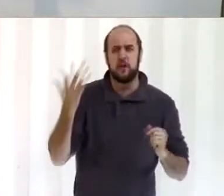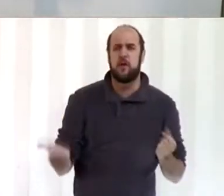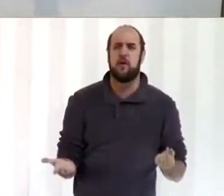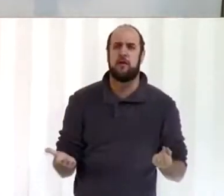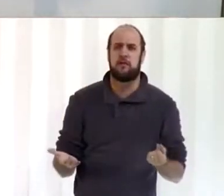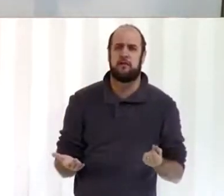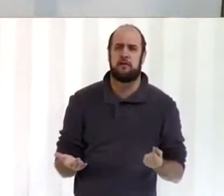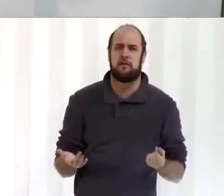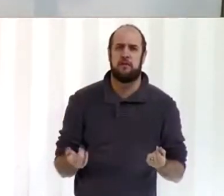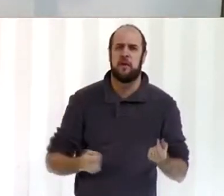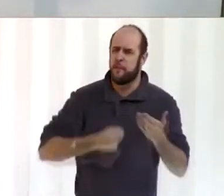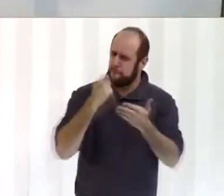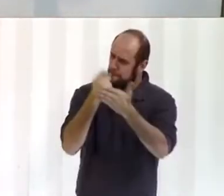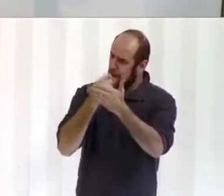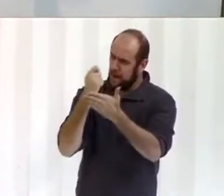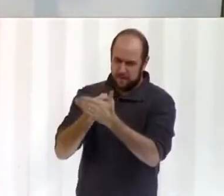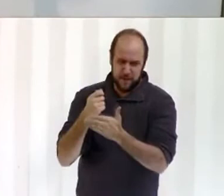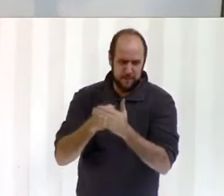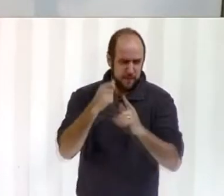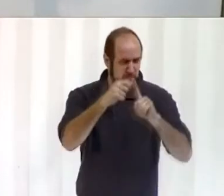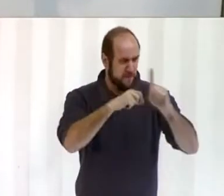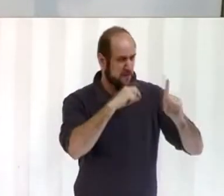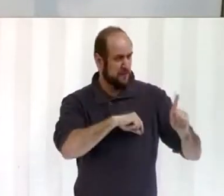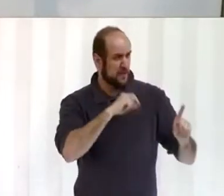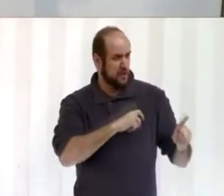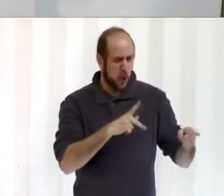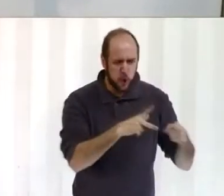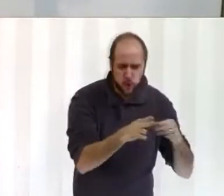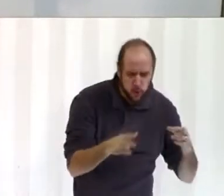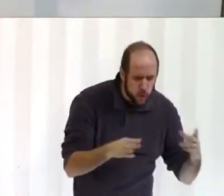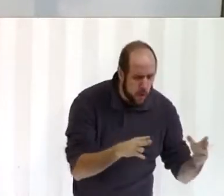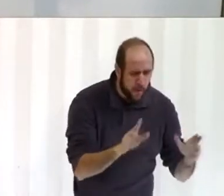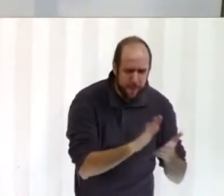qualquer diminuição, sem diminuir, sem cortar,